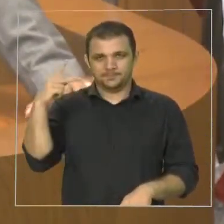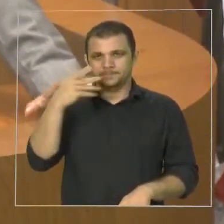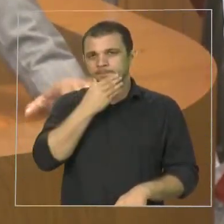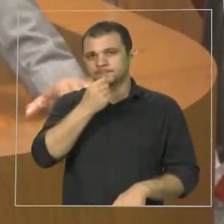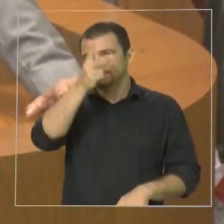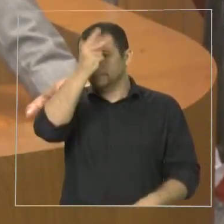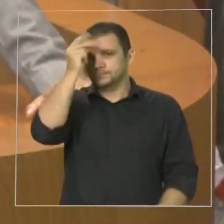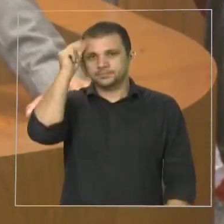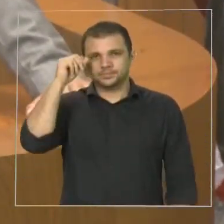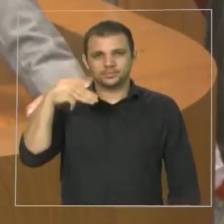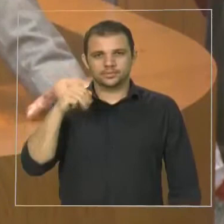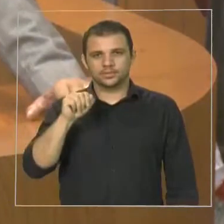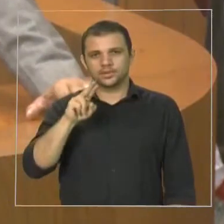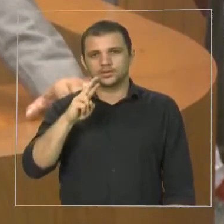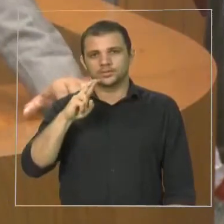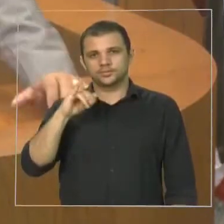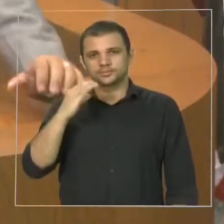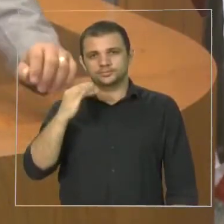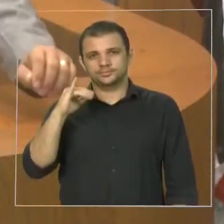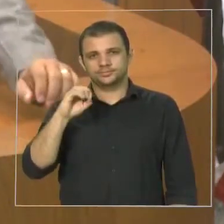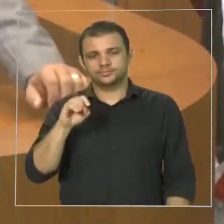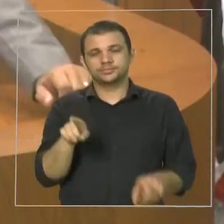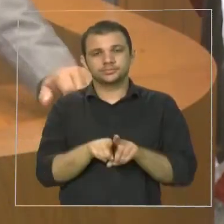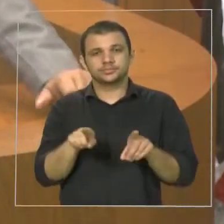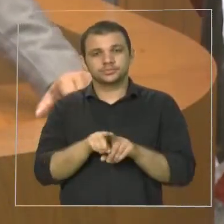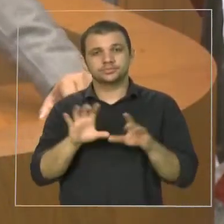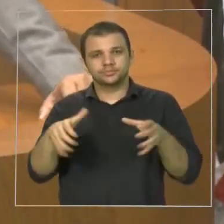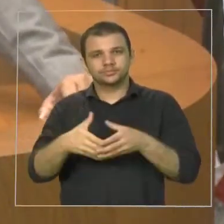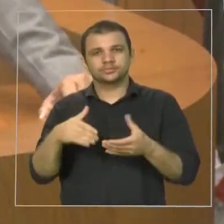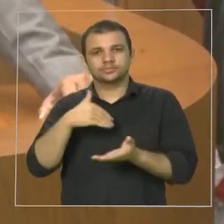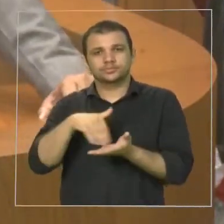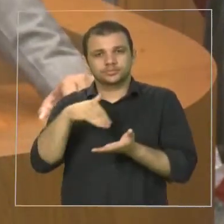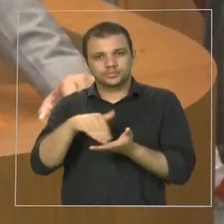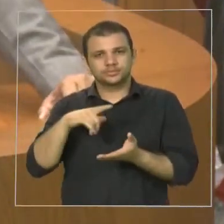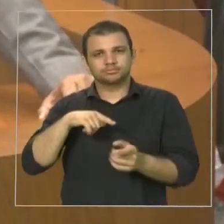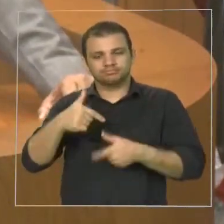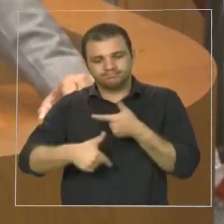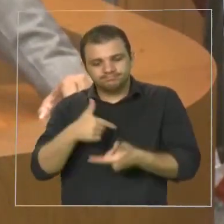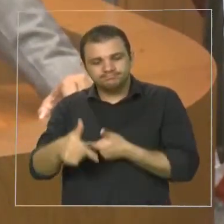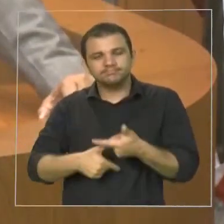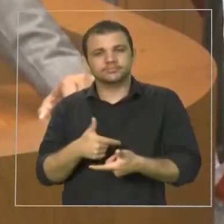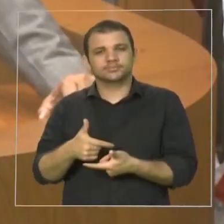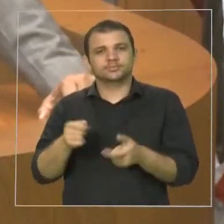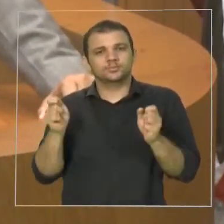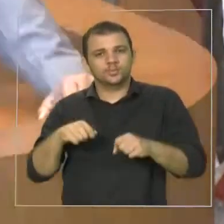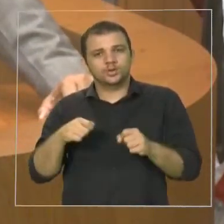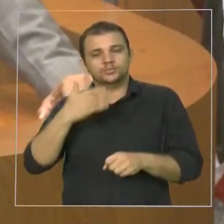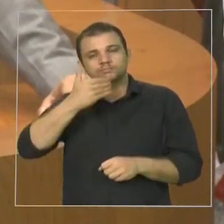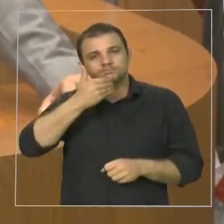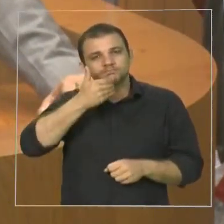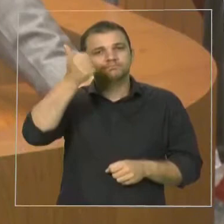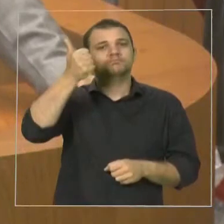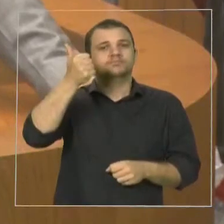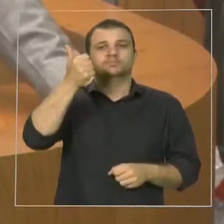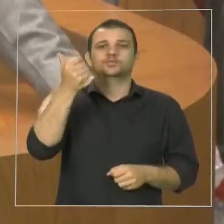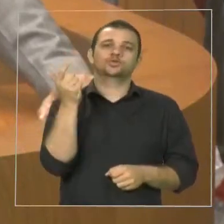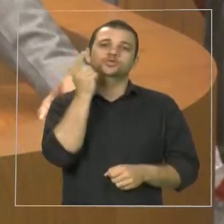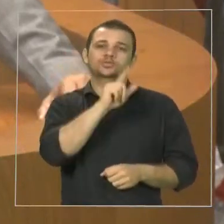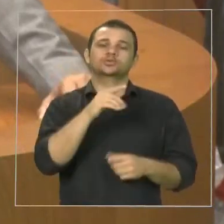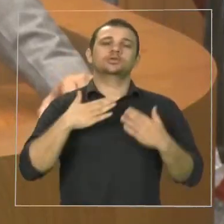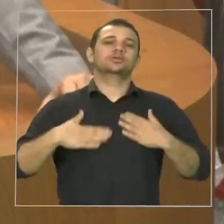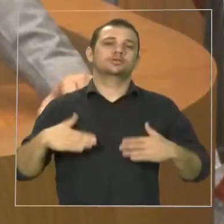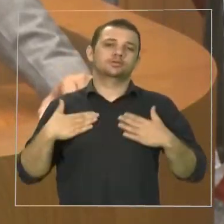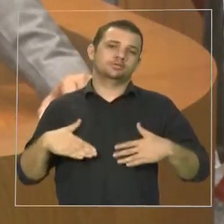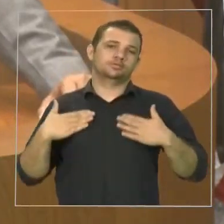Maurício Fernando, toda a sua equipe de secretário, estão fazendo para que se possa cada vez mais tornar